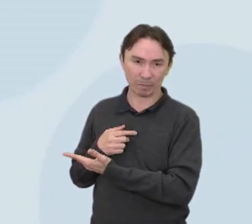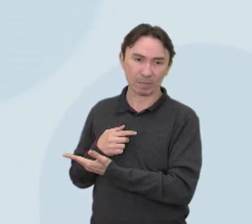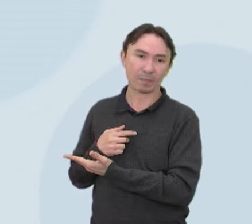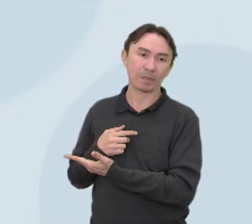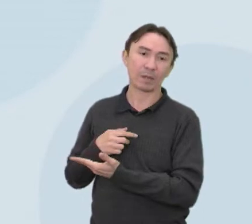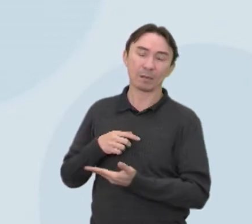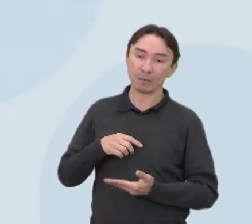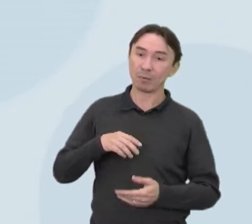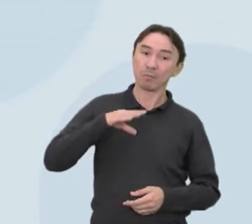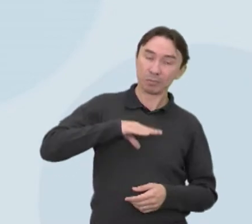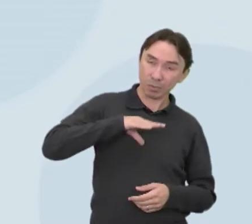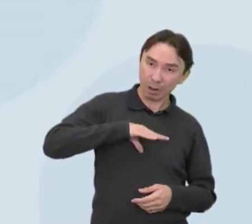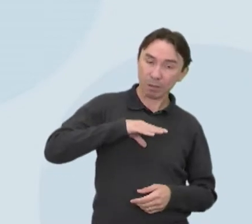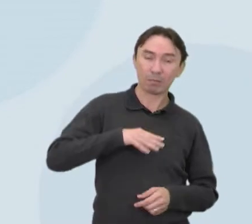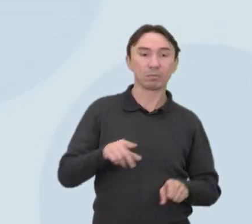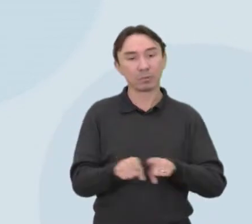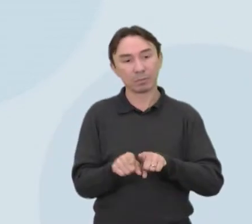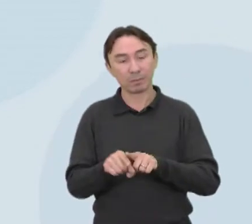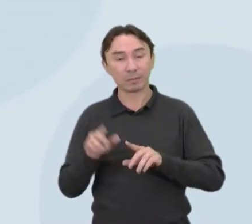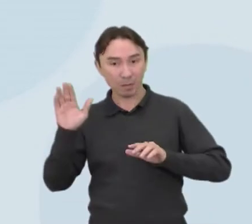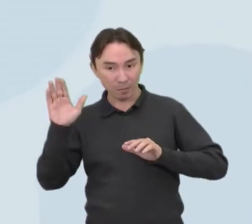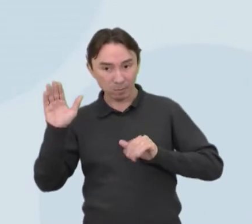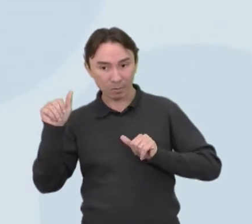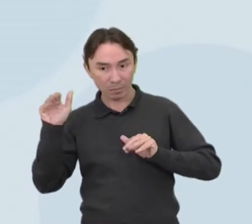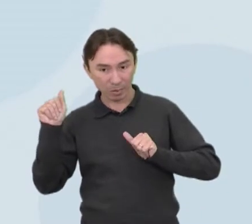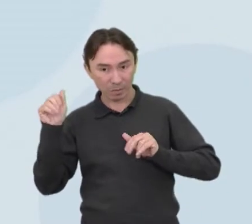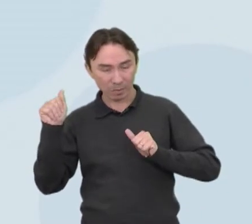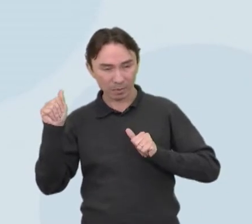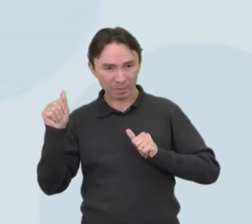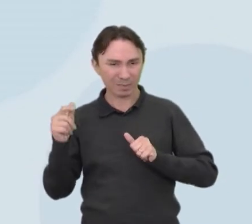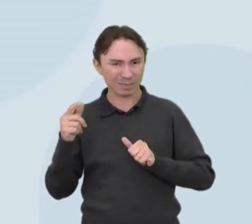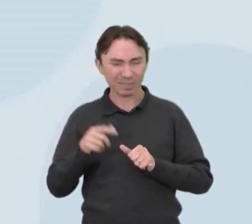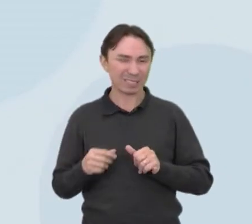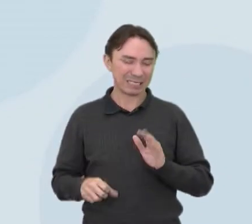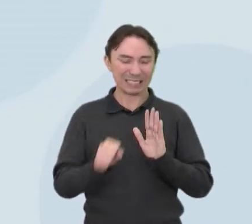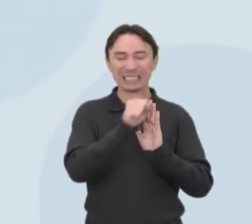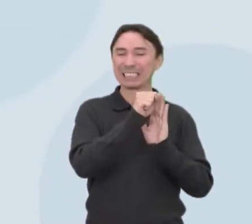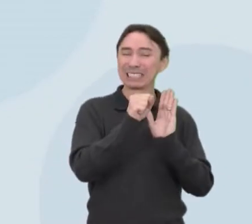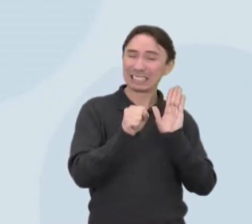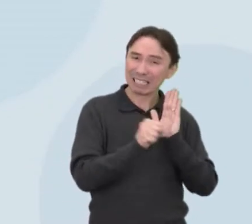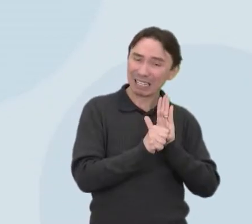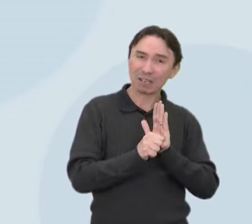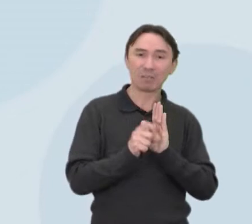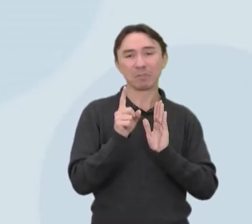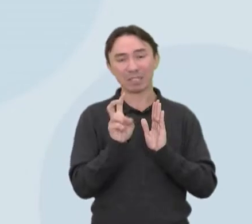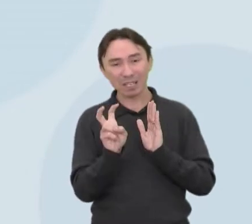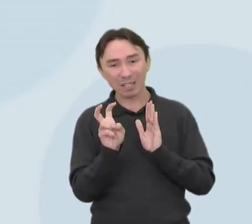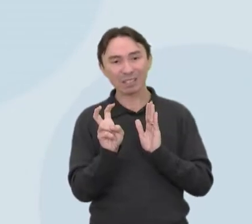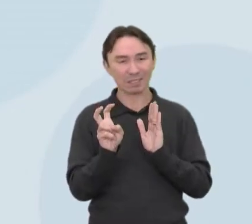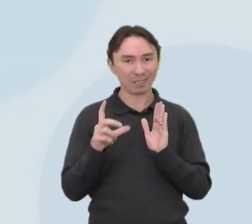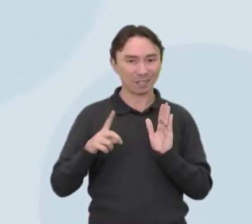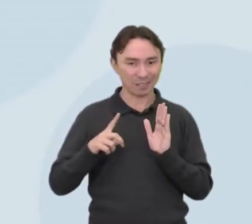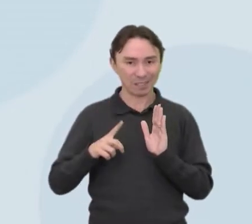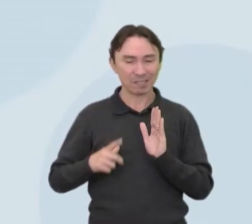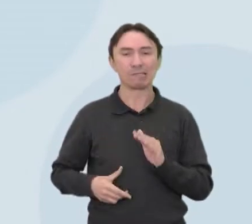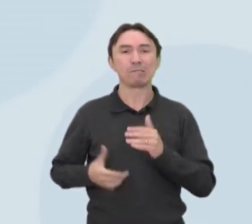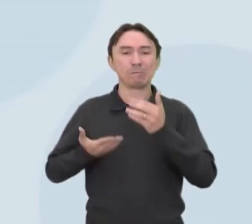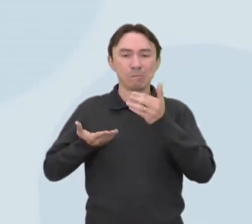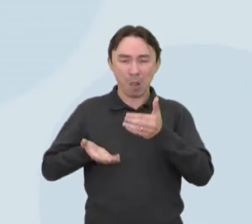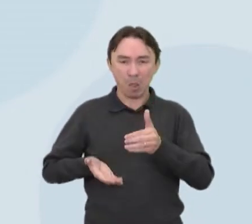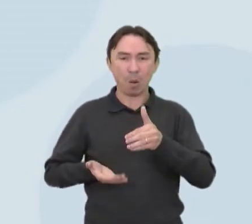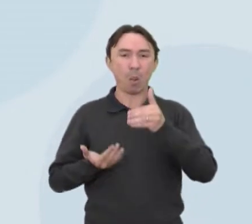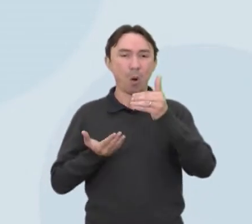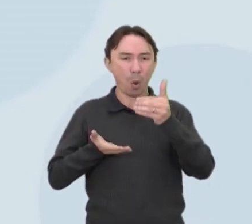tem aí Portugal e Espanha, né? Portugal aí começa ainda no século XV com as suas navegações, descobrindo aí ilhas,